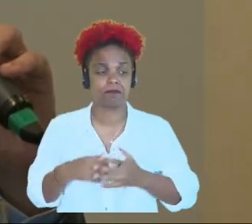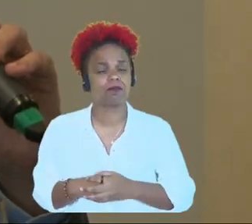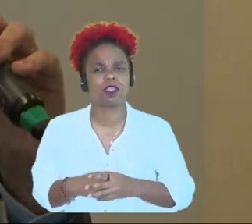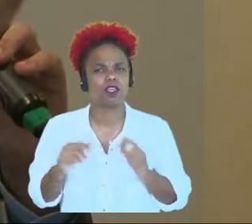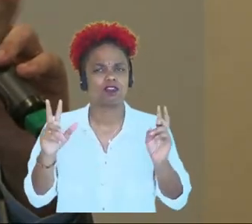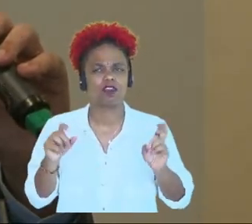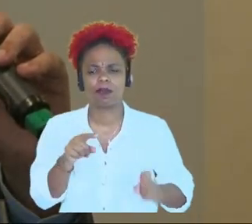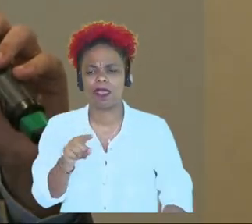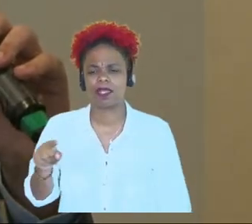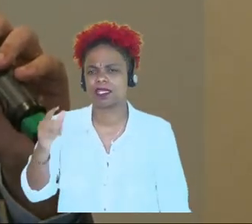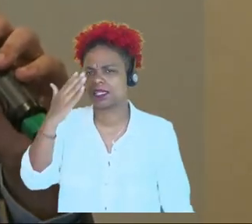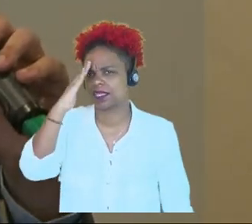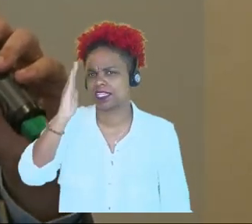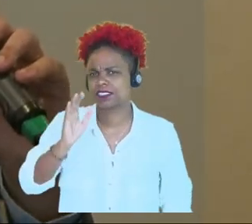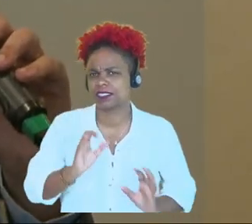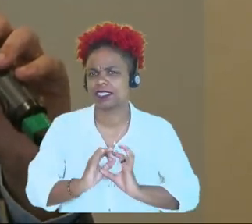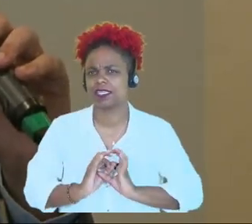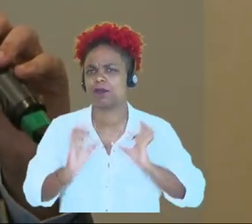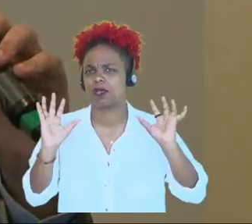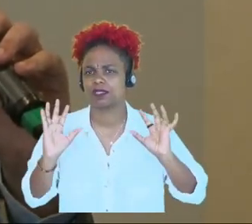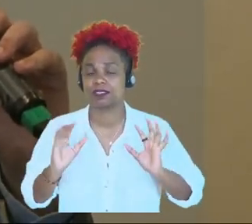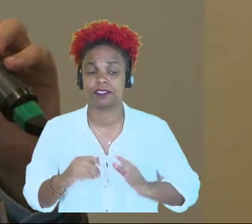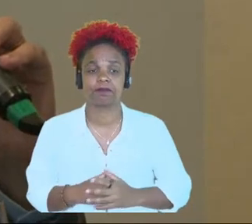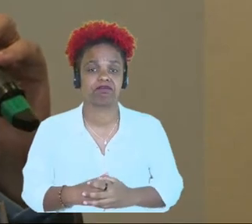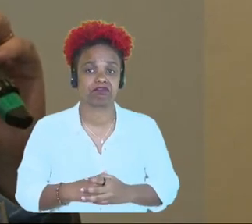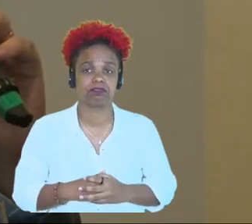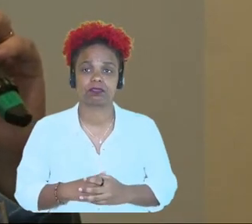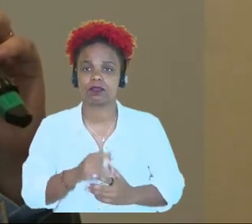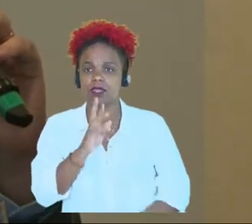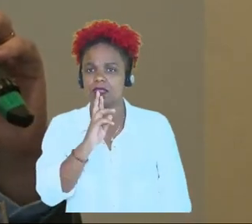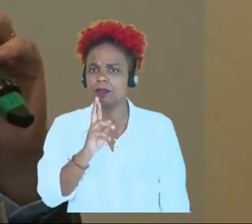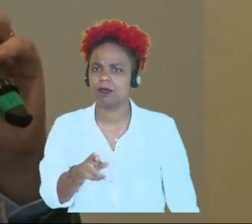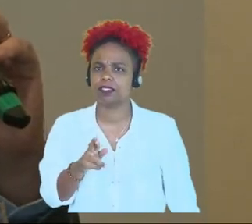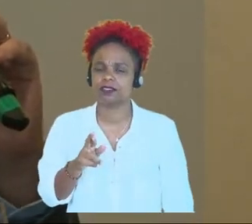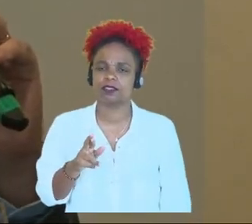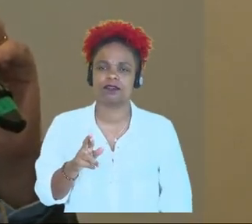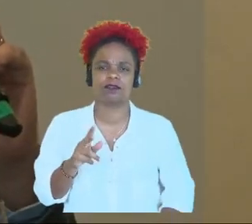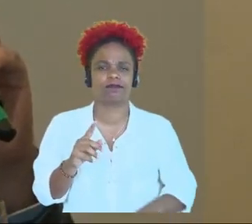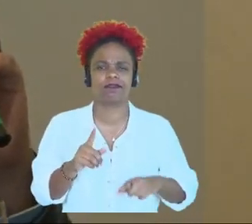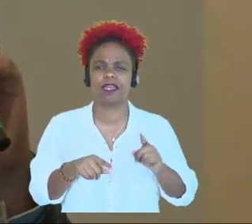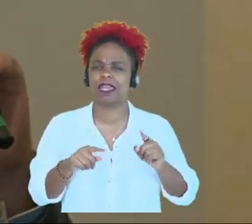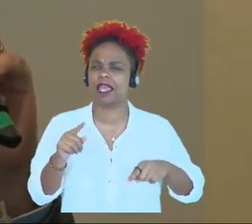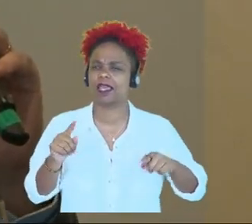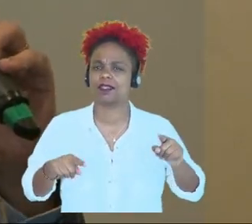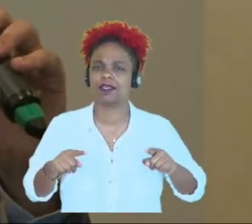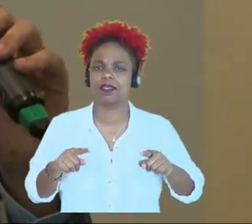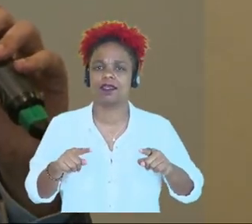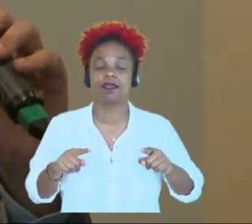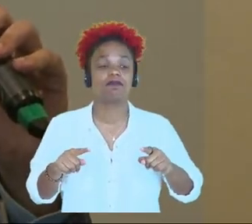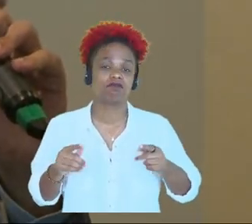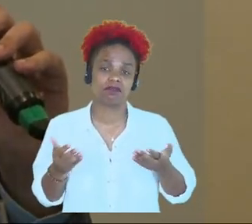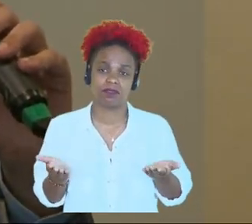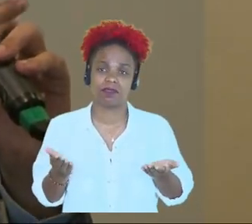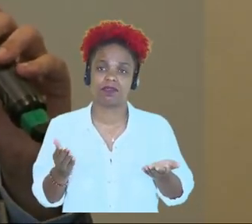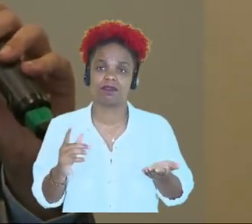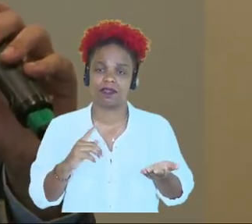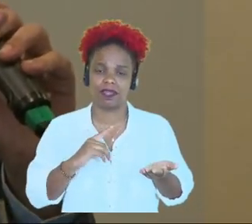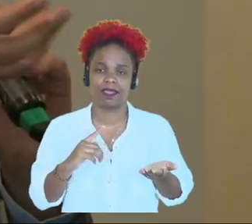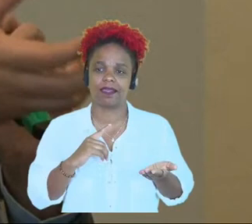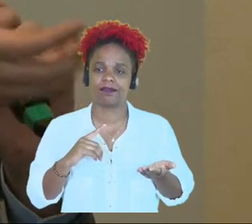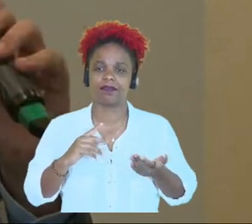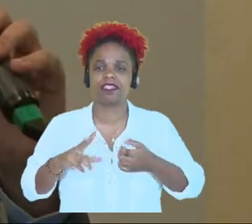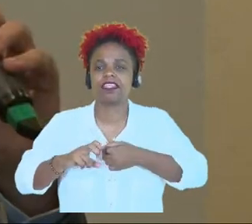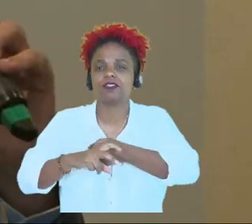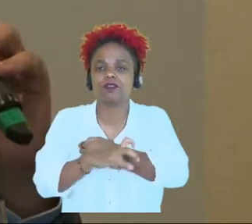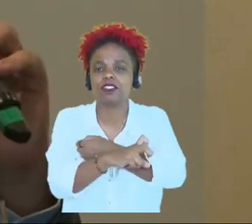sobre o que eles entendem por democracia, as respostas muitas vezes variam do lugar comum da etimologia da